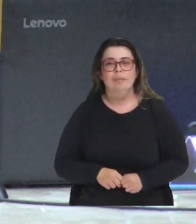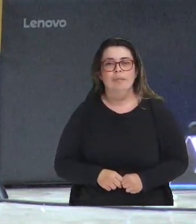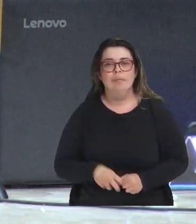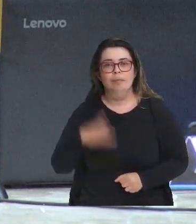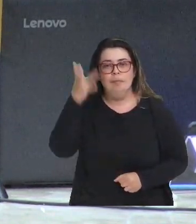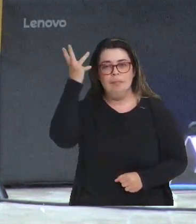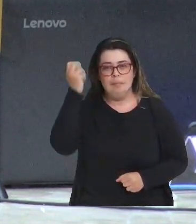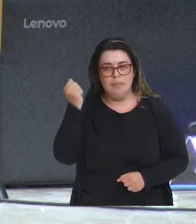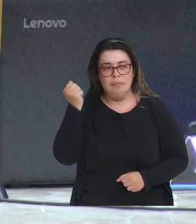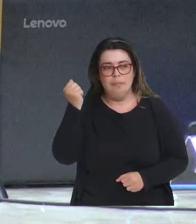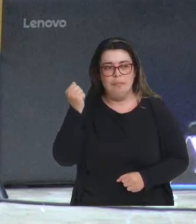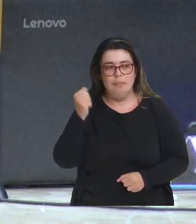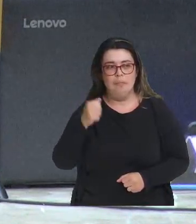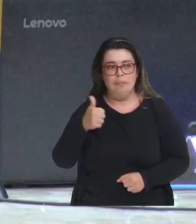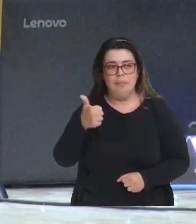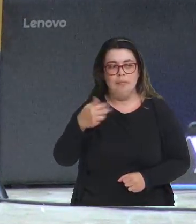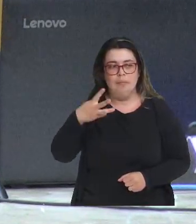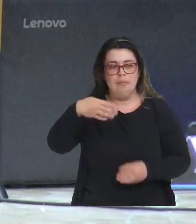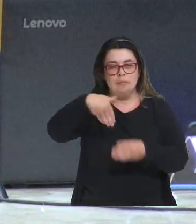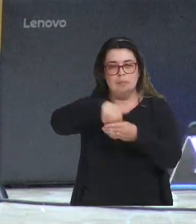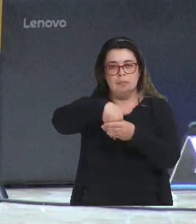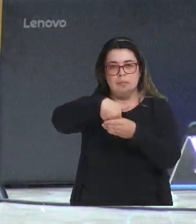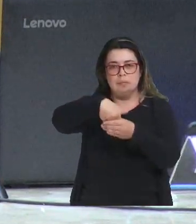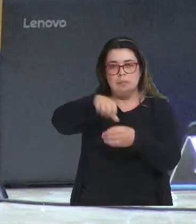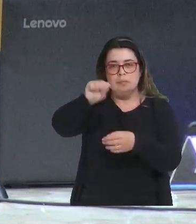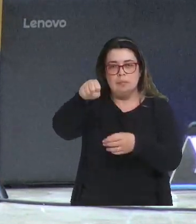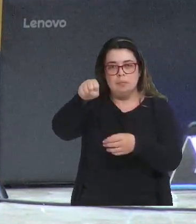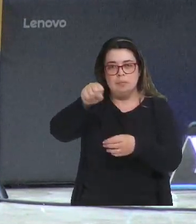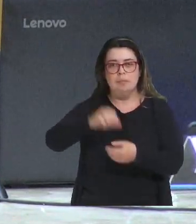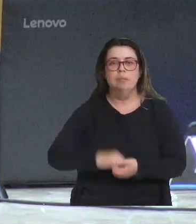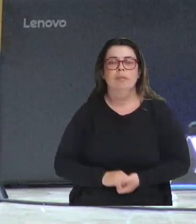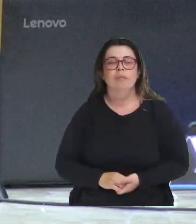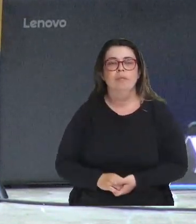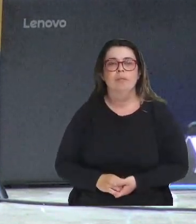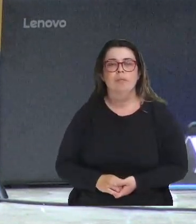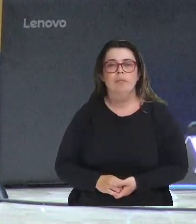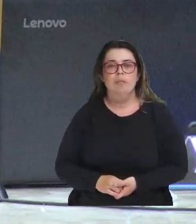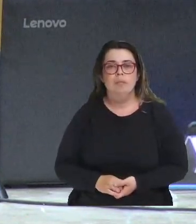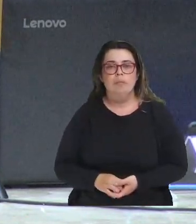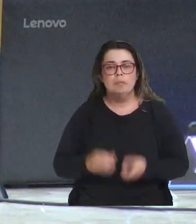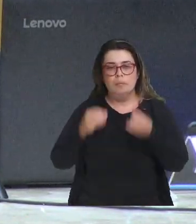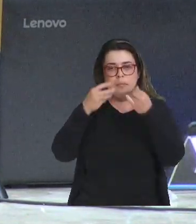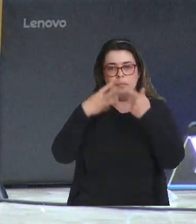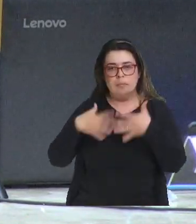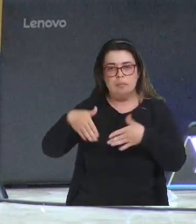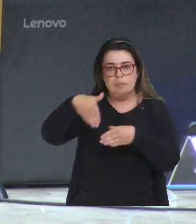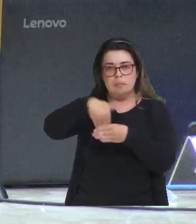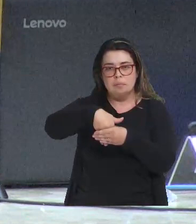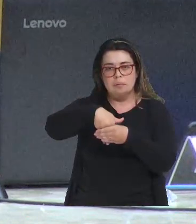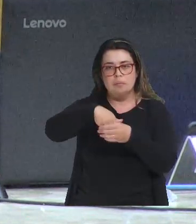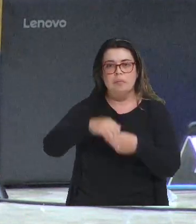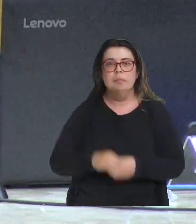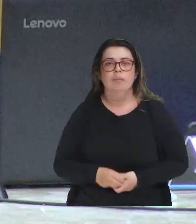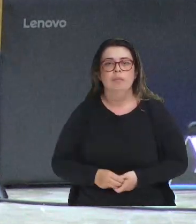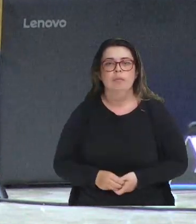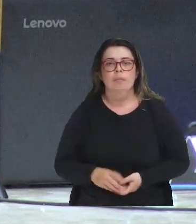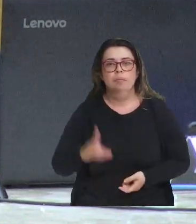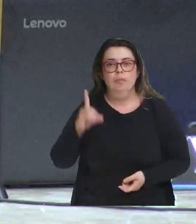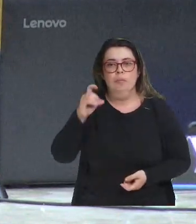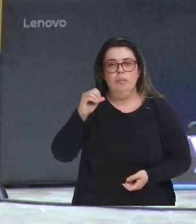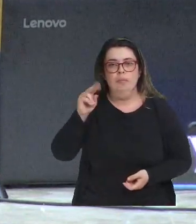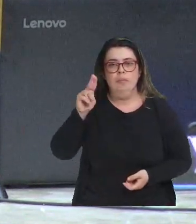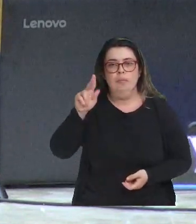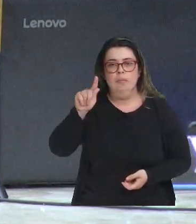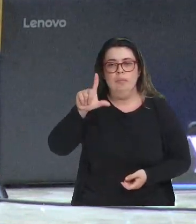foi aprovado. Aprovado por 14 votos favoráveis, com declaração de voto dos vereadores Douglas Azevedo